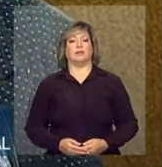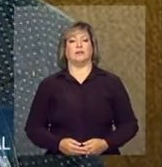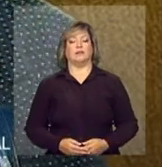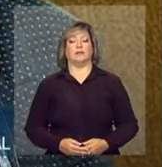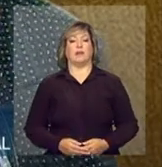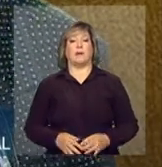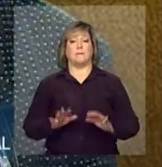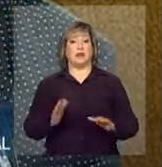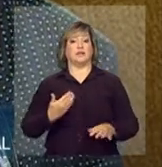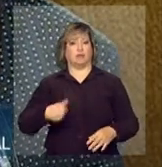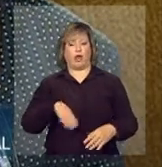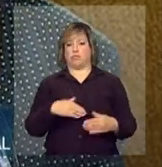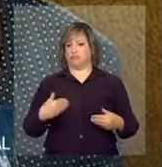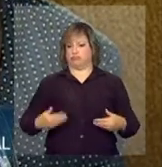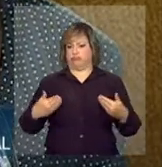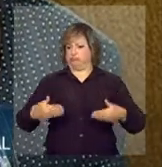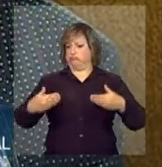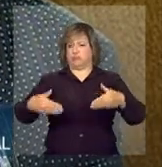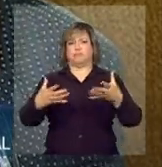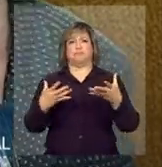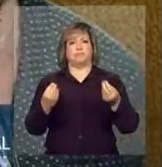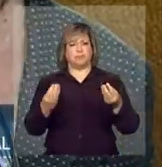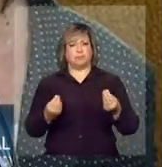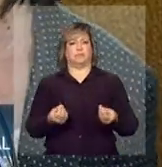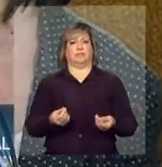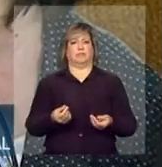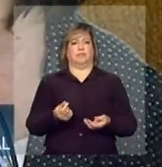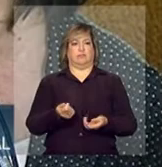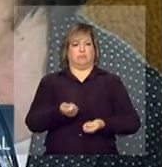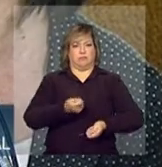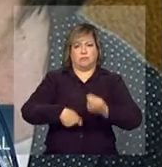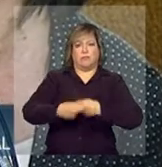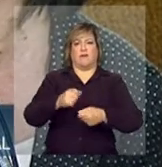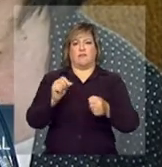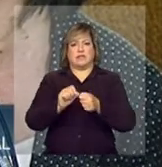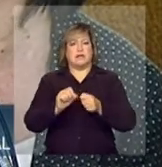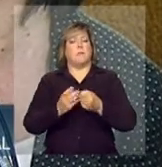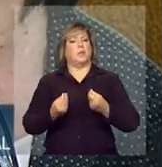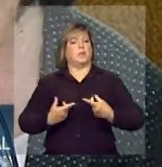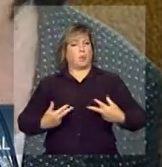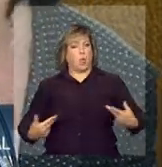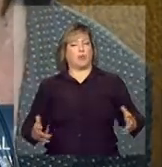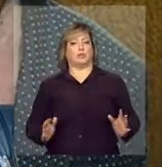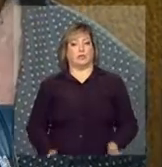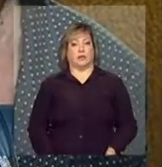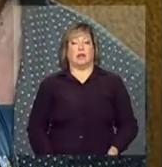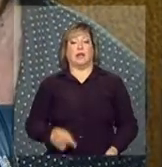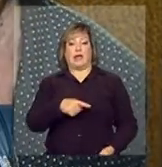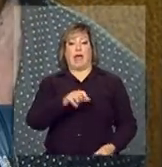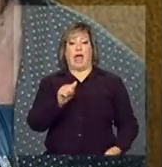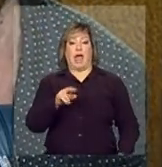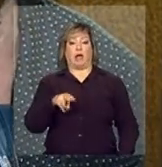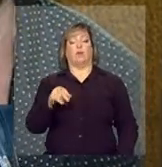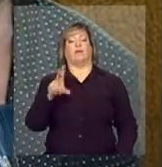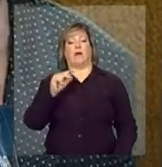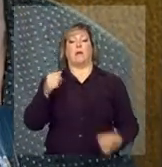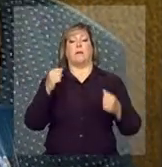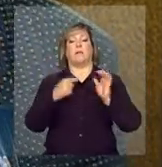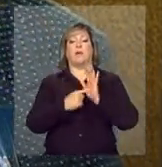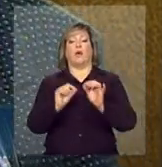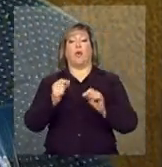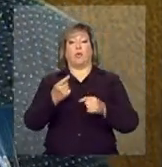mas nós avançamos muito nos investimentos. O Arnoldo, na hora que ele for falar, ele vai mostrar os saltos que nós temos